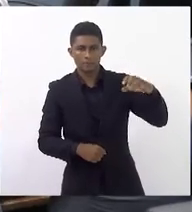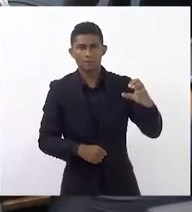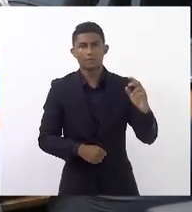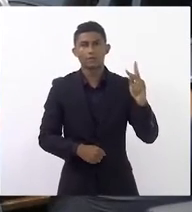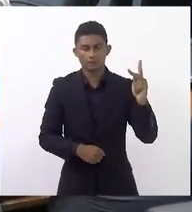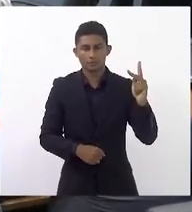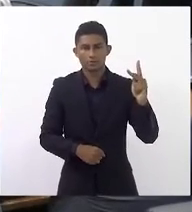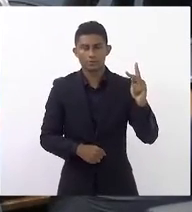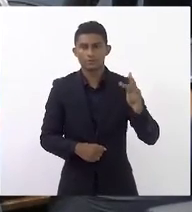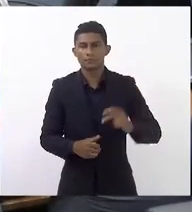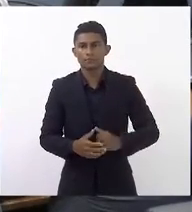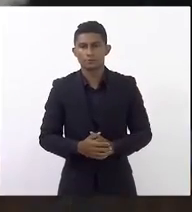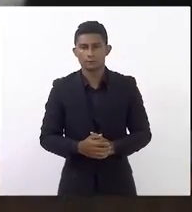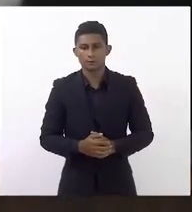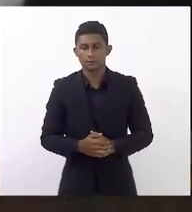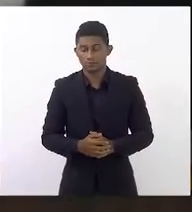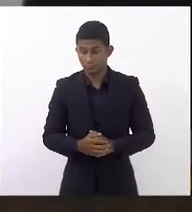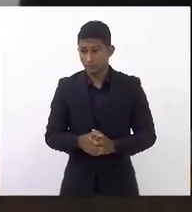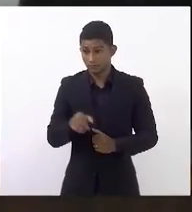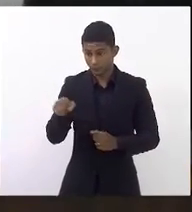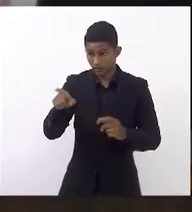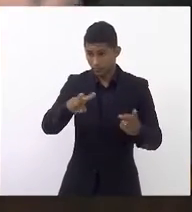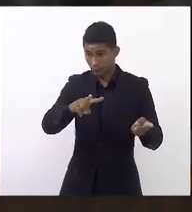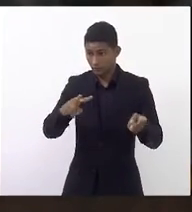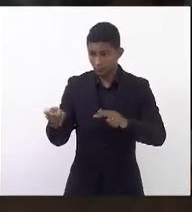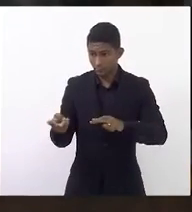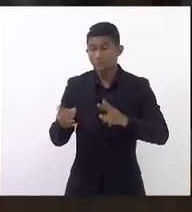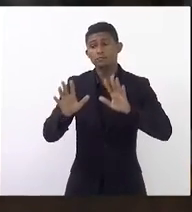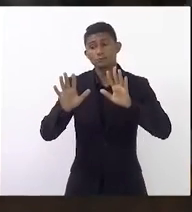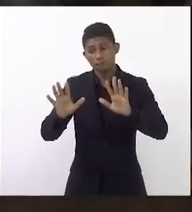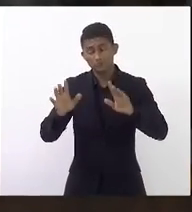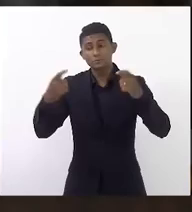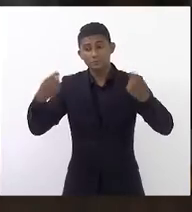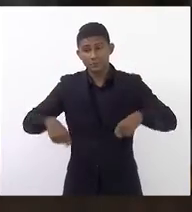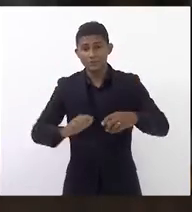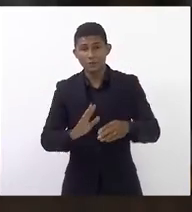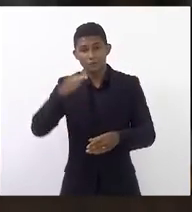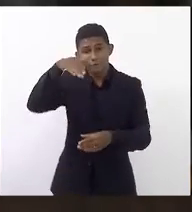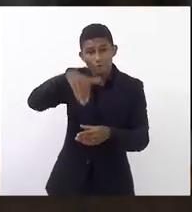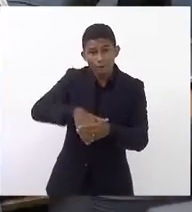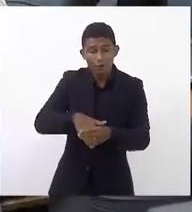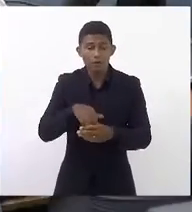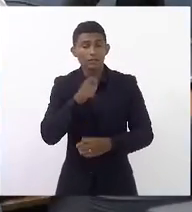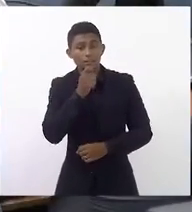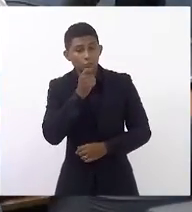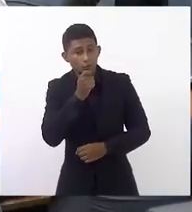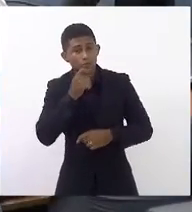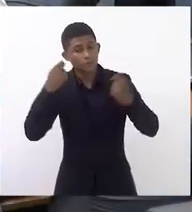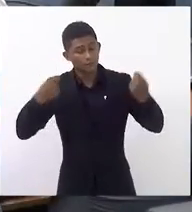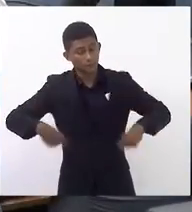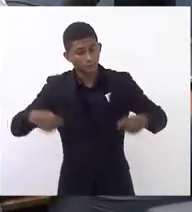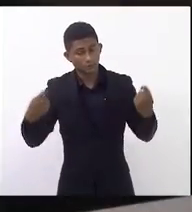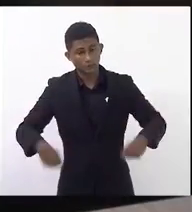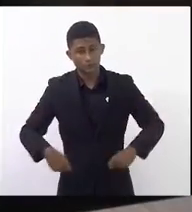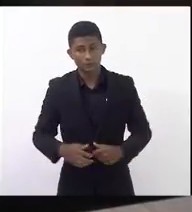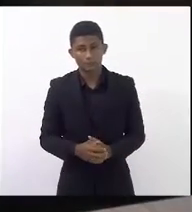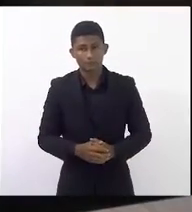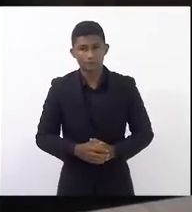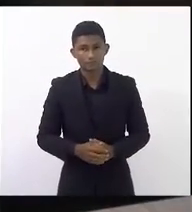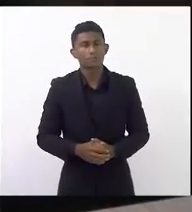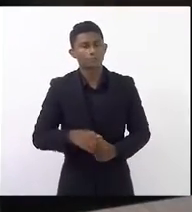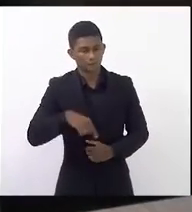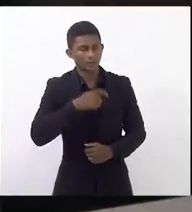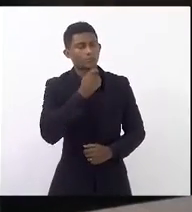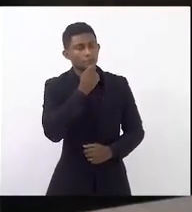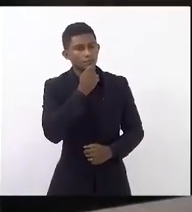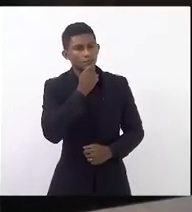Vossa Excelência encaminhou, mas precisa fazer o voto no microfone. Deputado olha, Carlos Mink. Eu vou fazer no microfone,